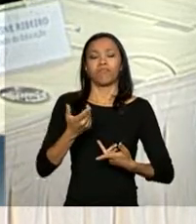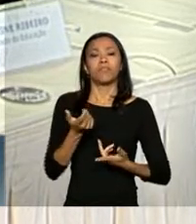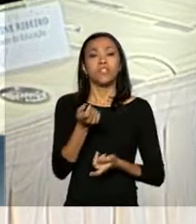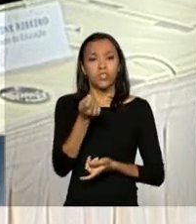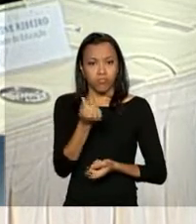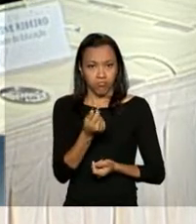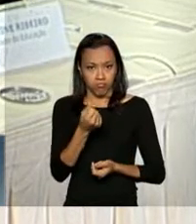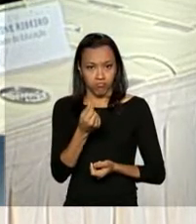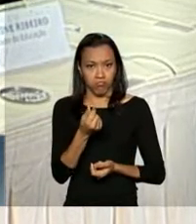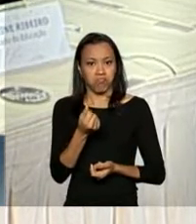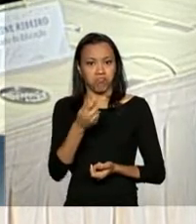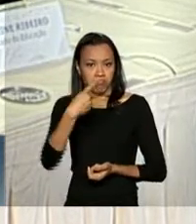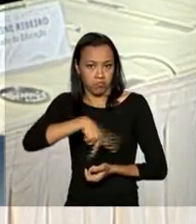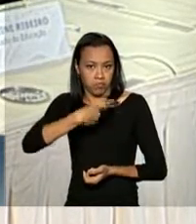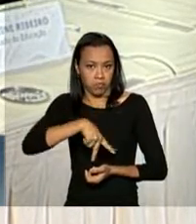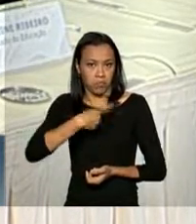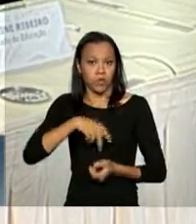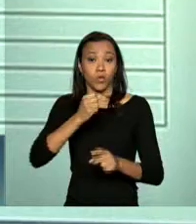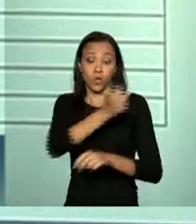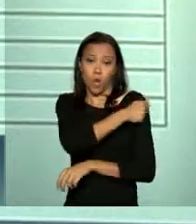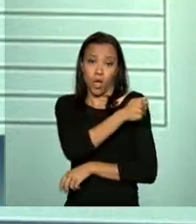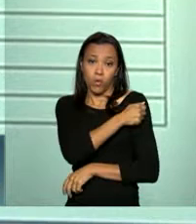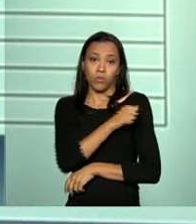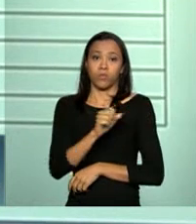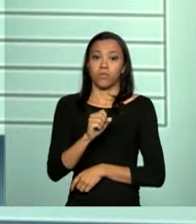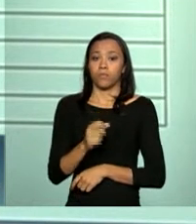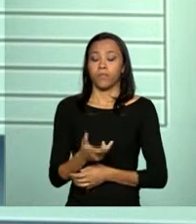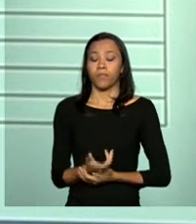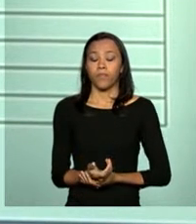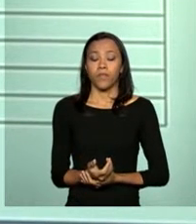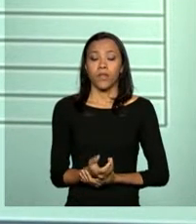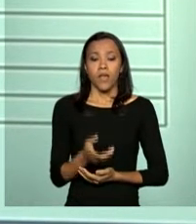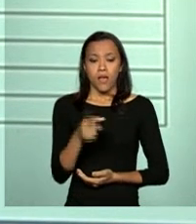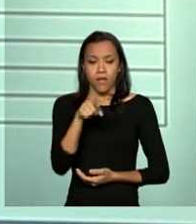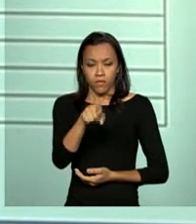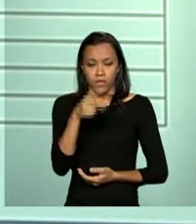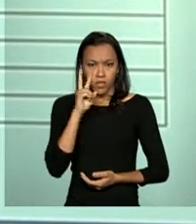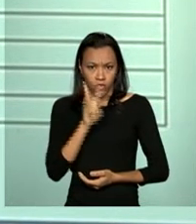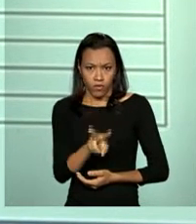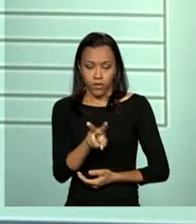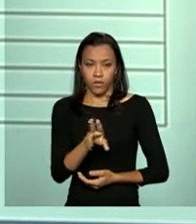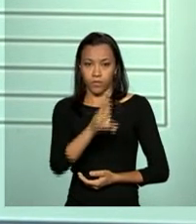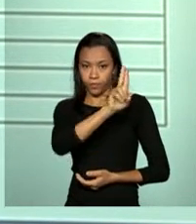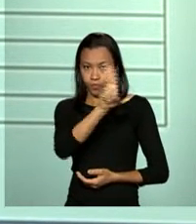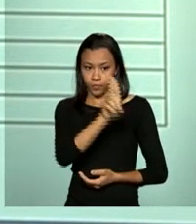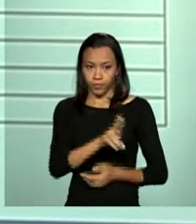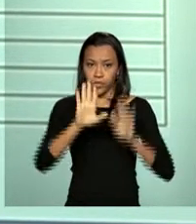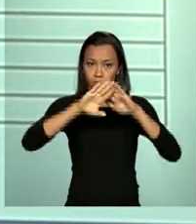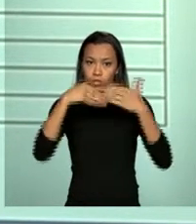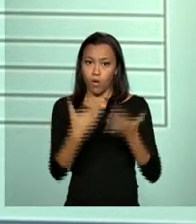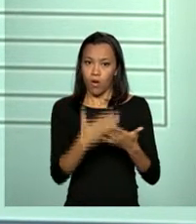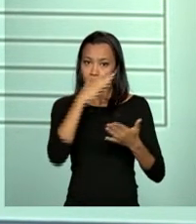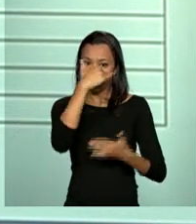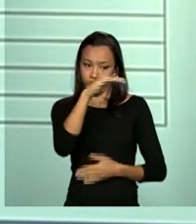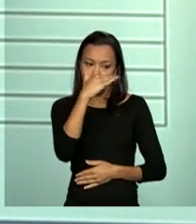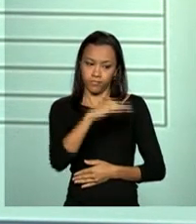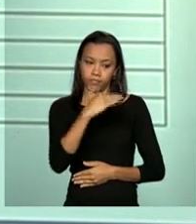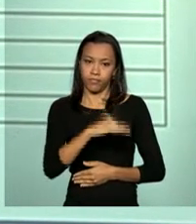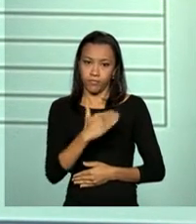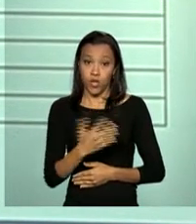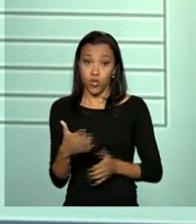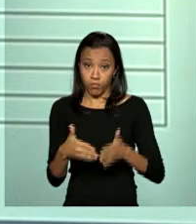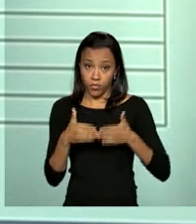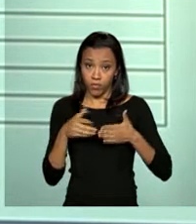Claro. Fizemos alguns exercícios. Perceba, essas escolas, e eu pediria que a gente lesse quem são